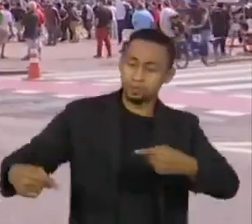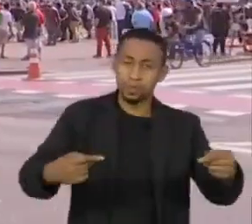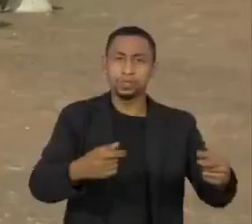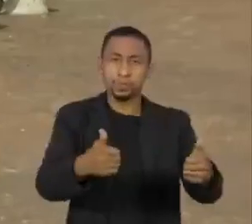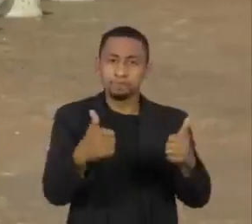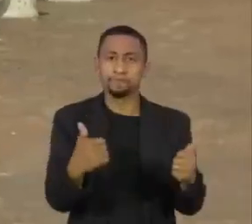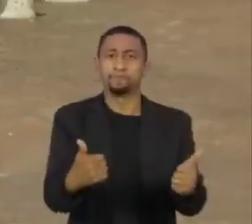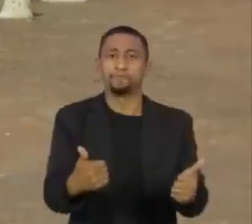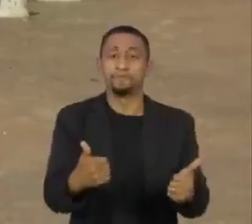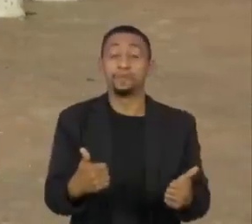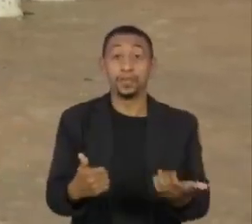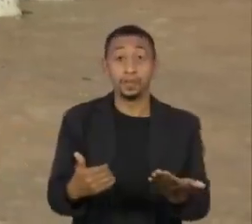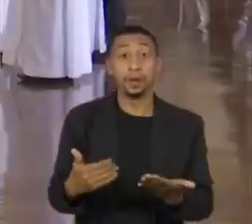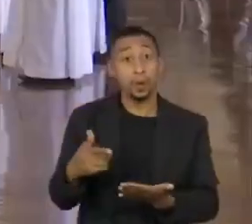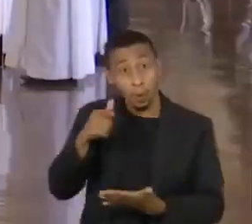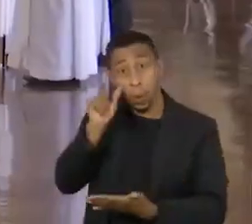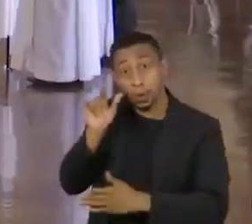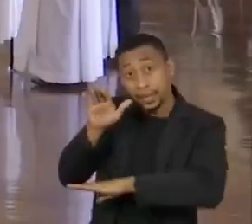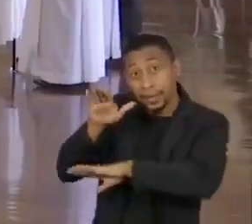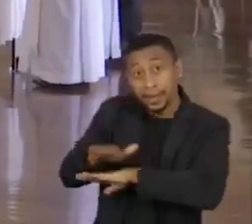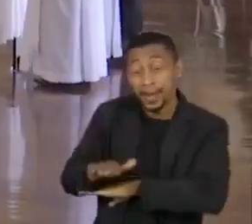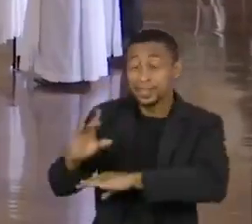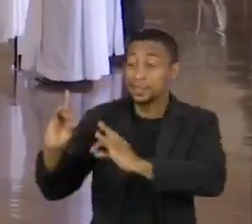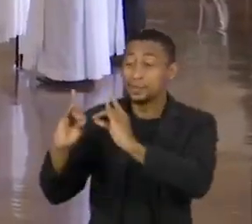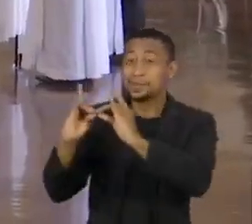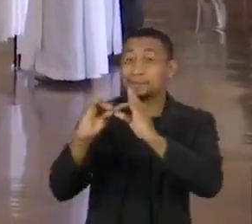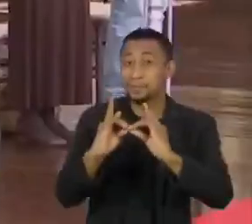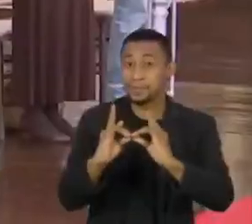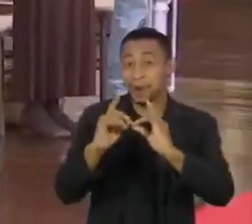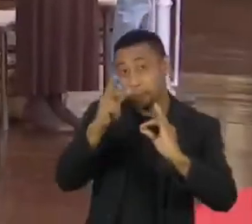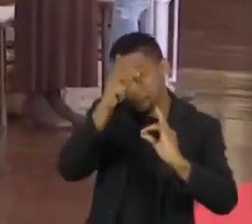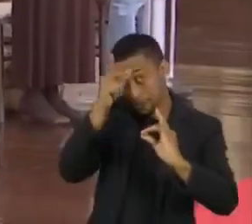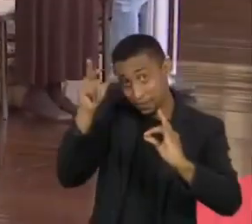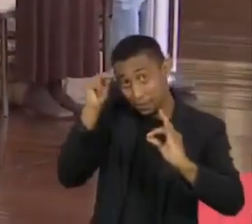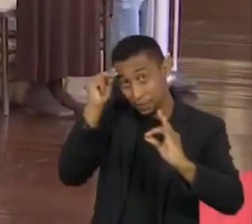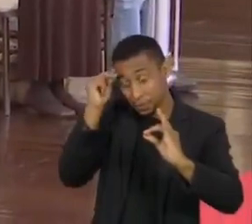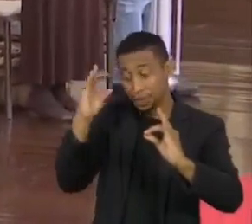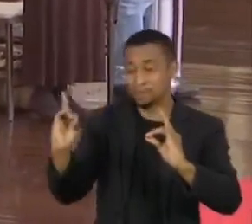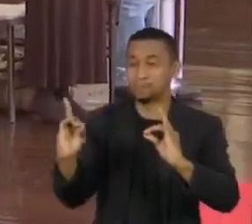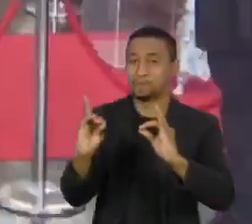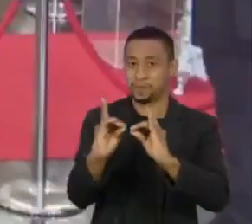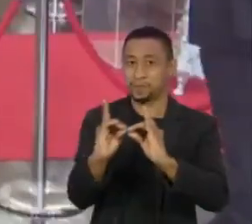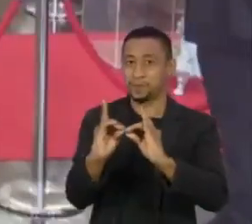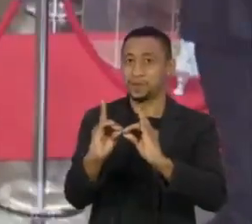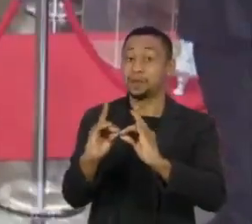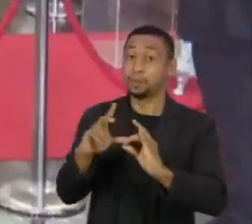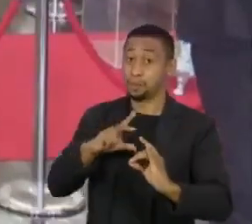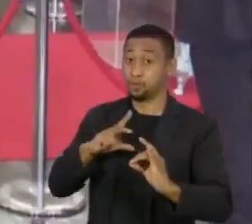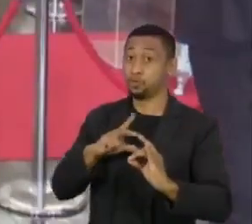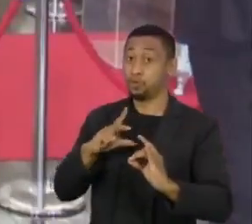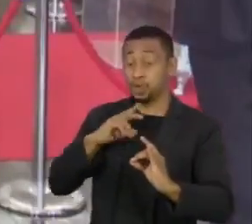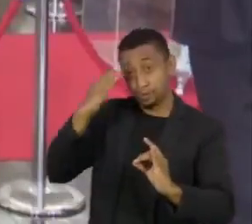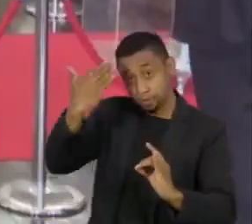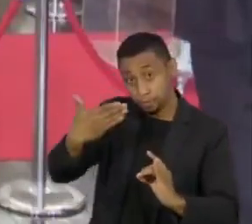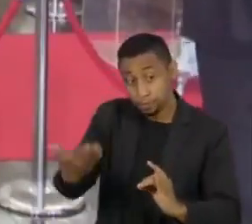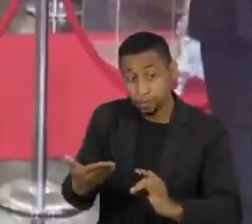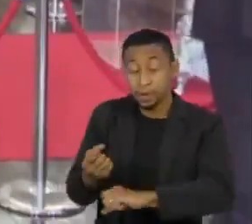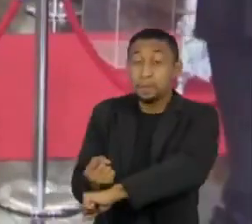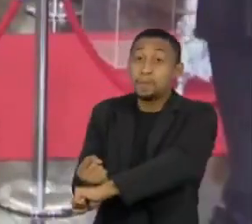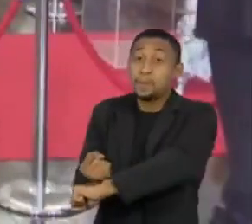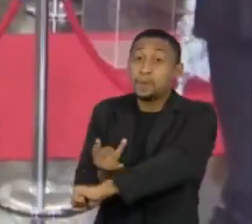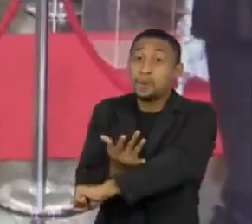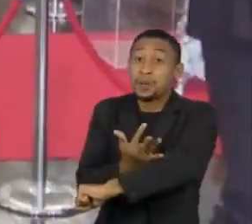Durante a tarde, o corpo de Bruno Covas foi velado na prefeitura em cerimônia fechada. Um dos momentos mais emocionantes foi